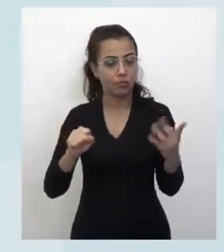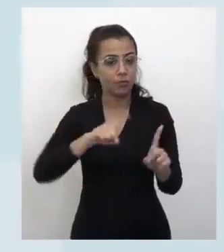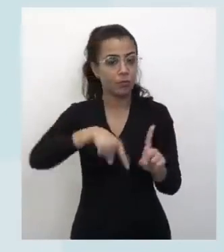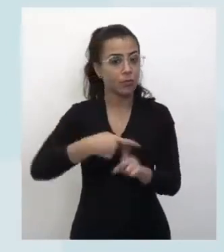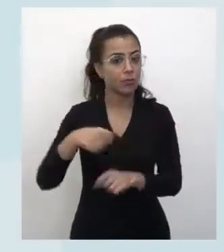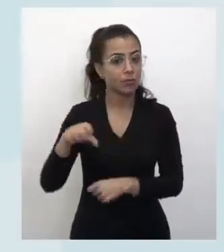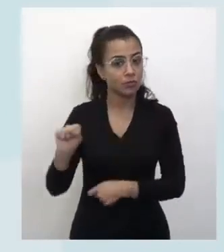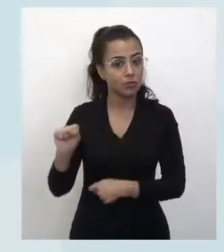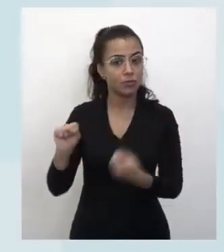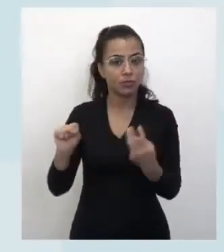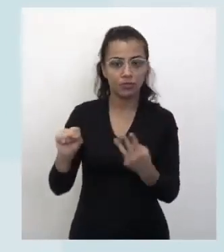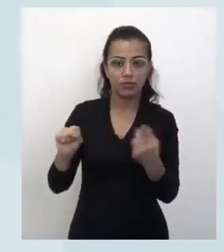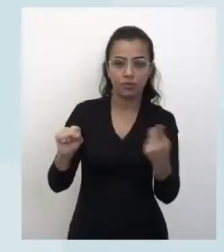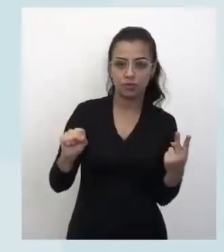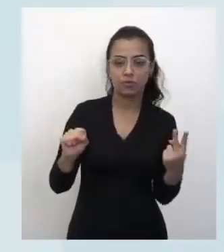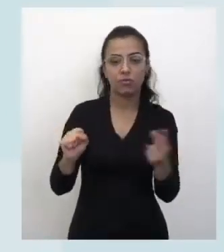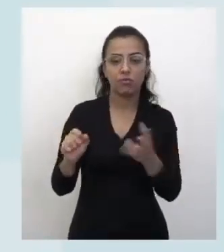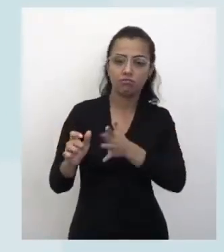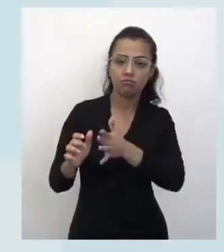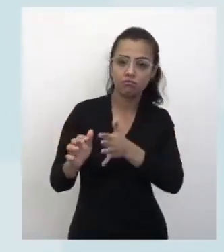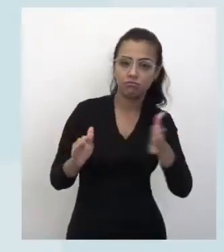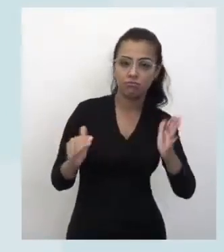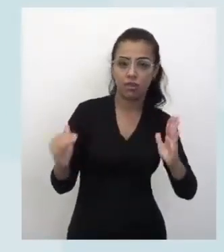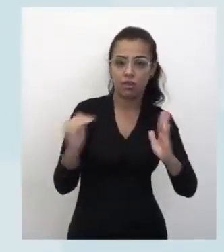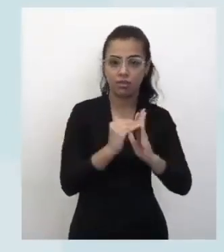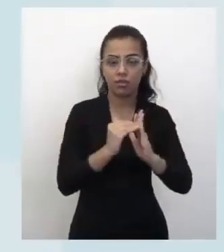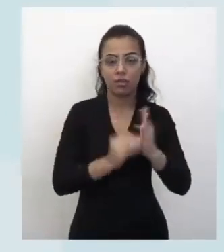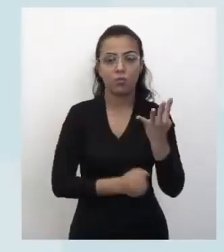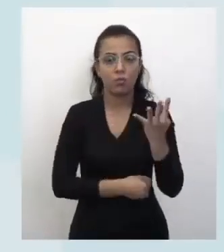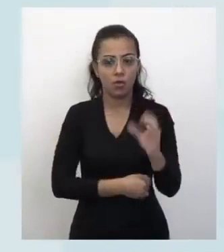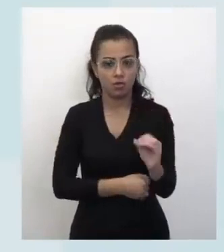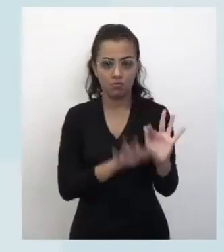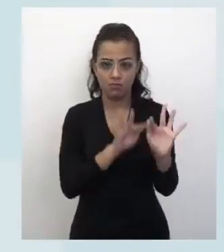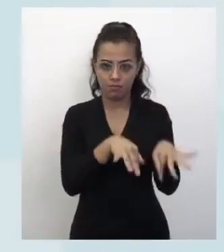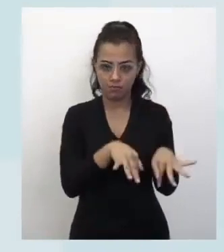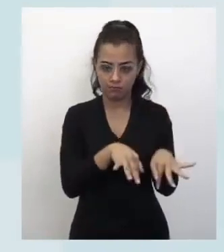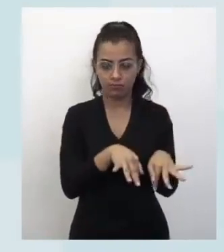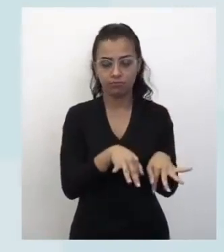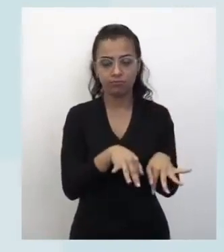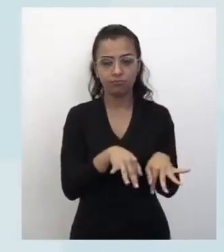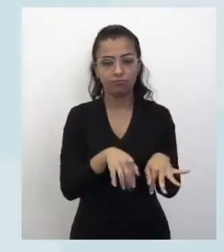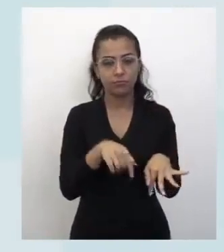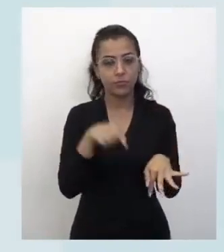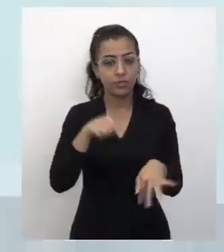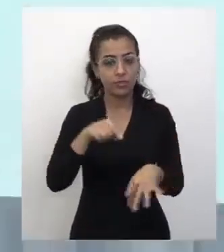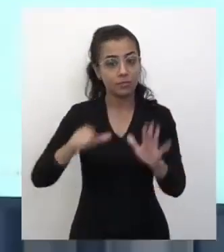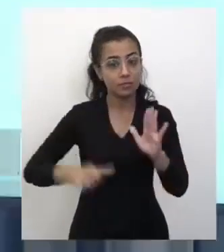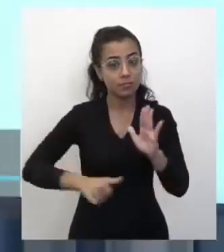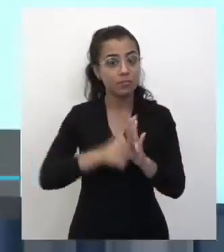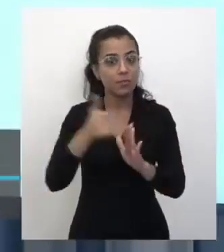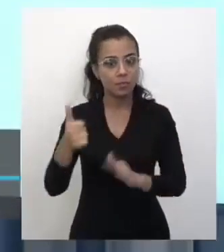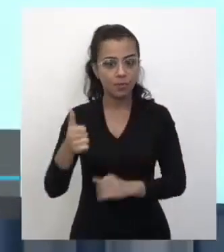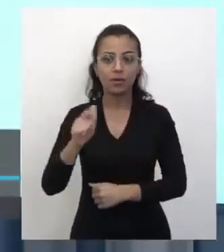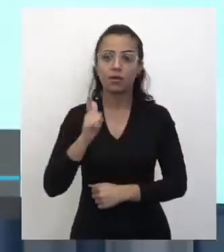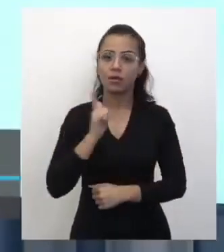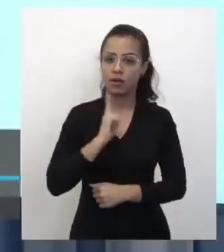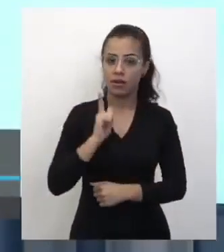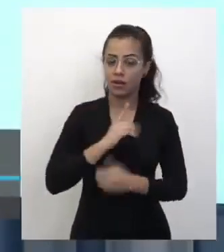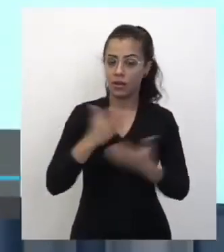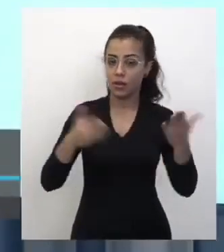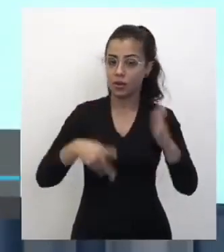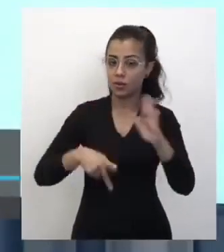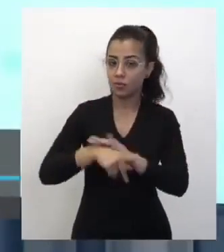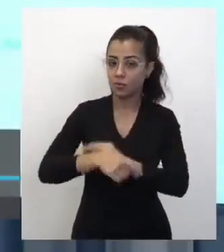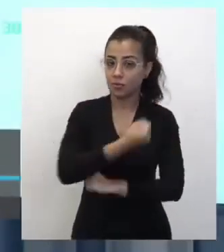8, 32. E aí eu encerro no 40, né? Então, essa é a primeira relação que nós temos do